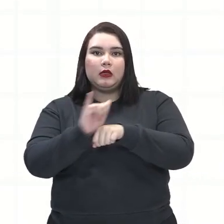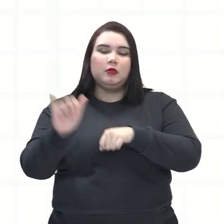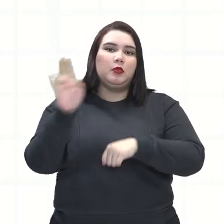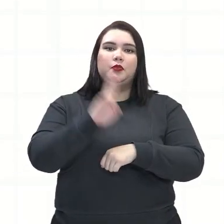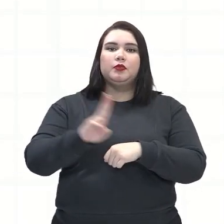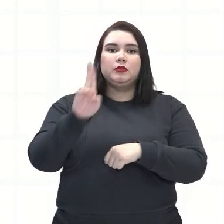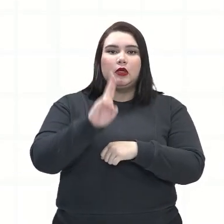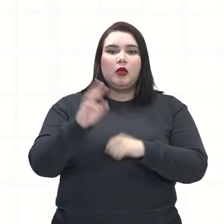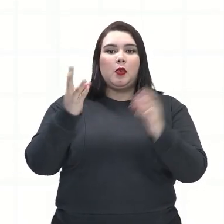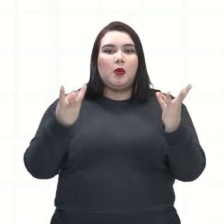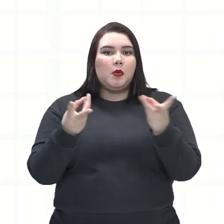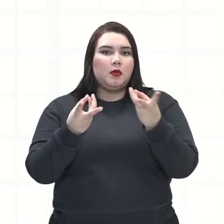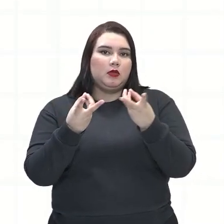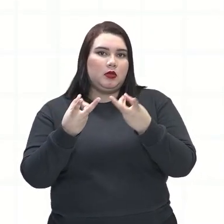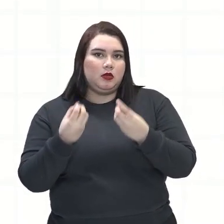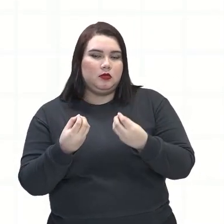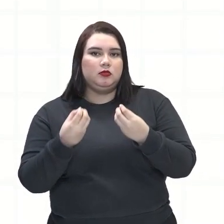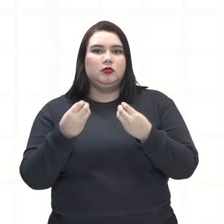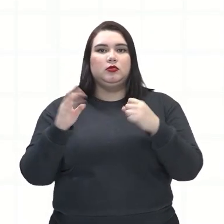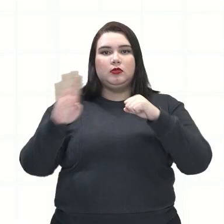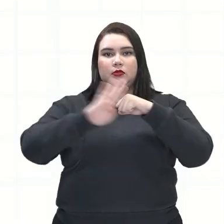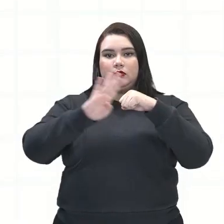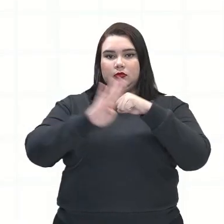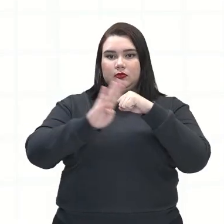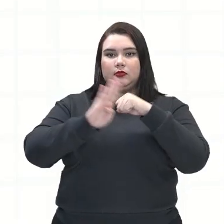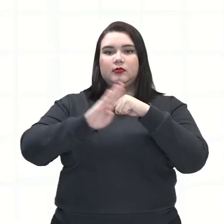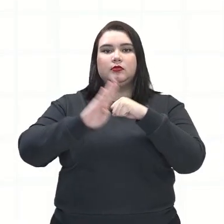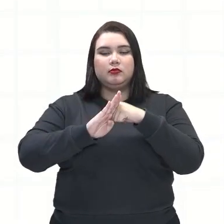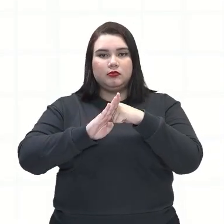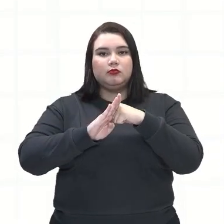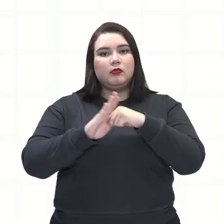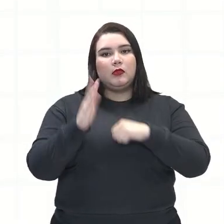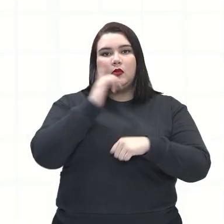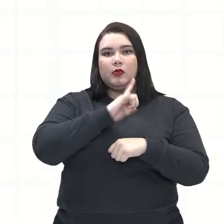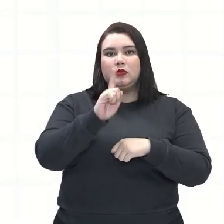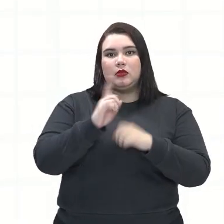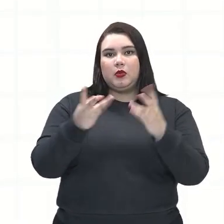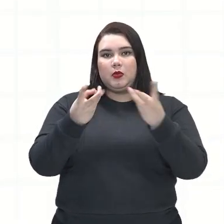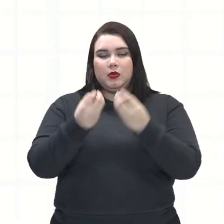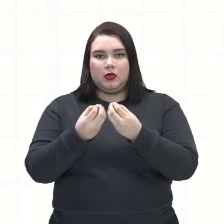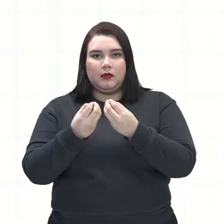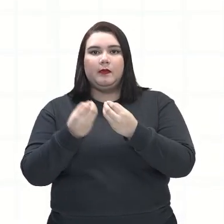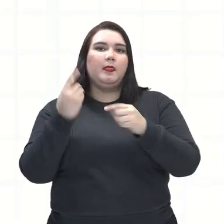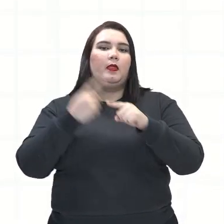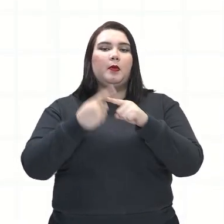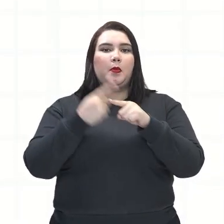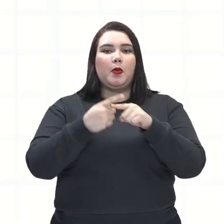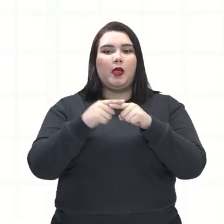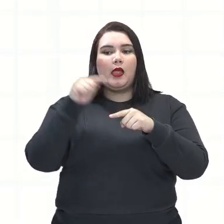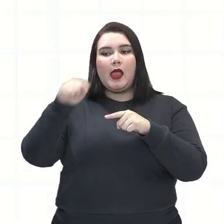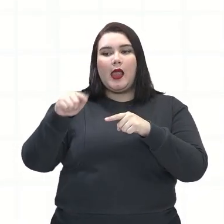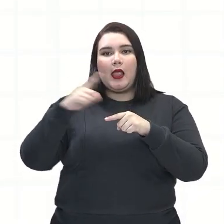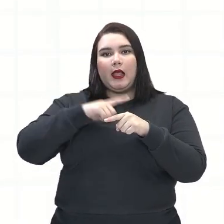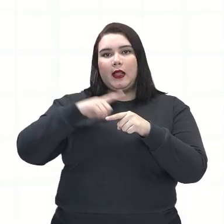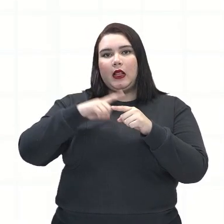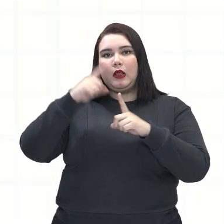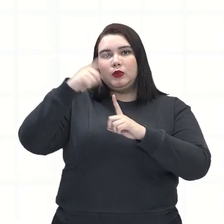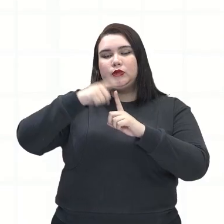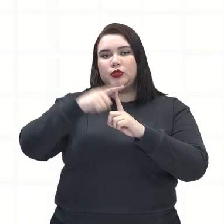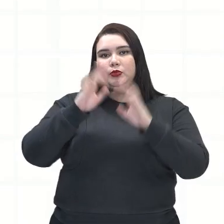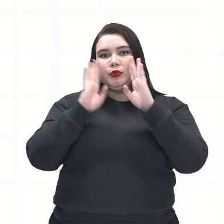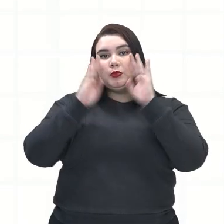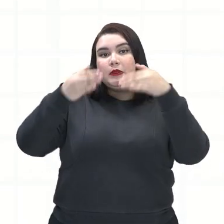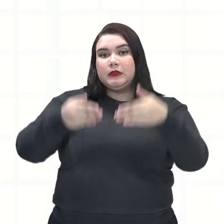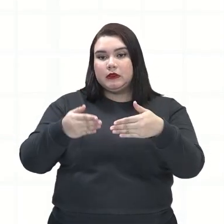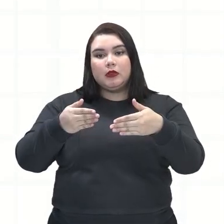Para contabilizar o substantivo incontável café. Por ele ser um líquido, nós utilizamos esses